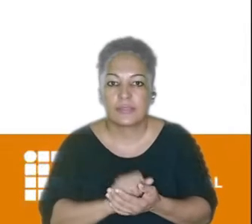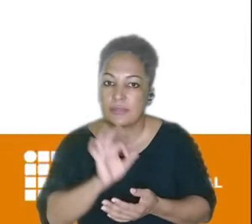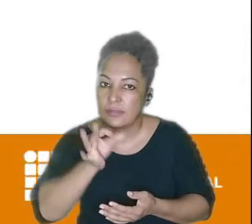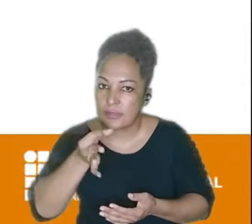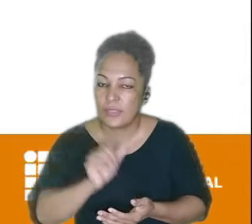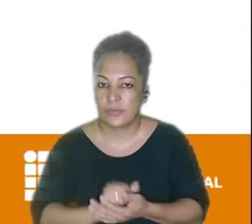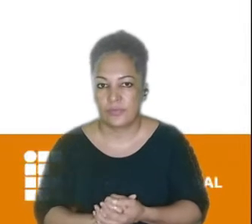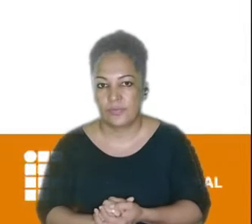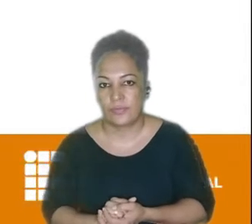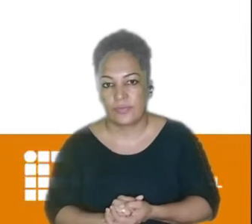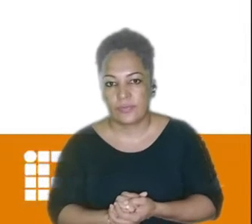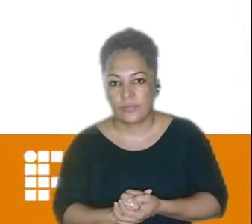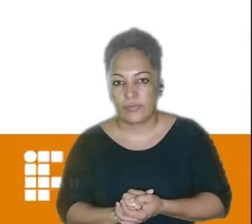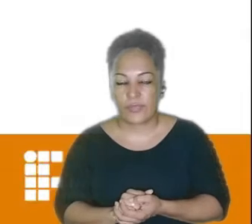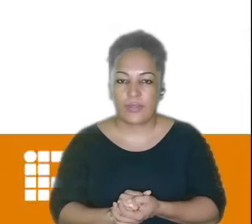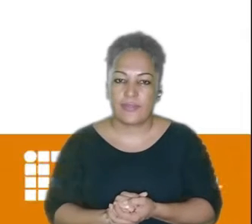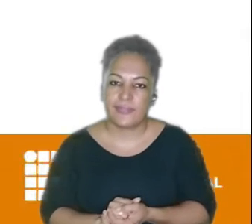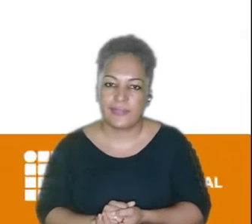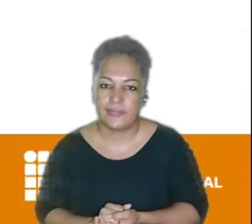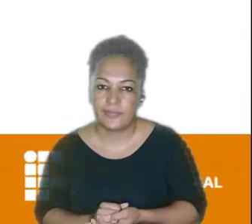passagem, certo?